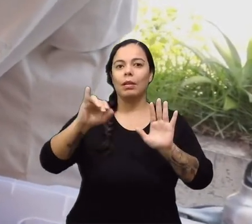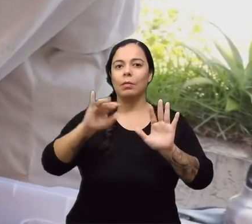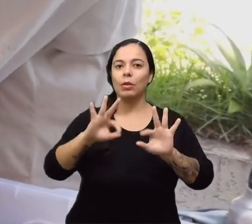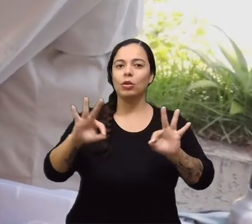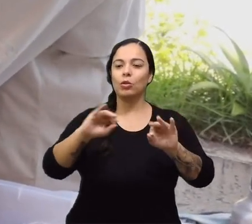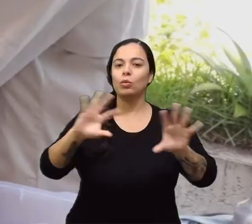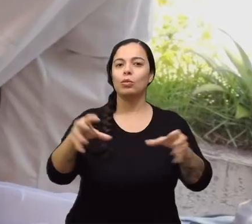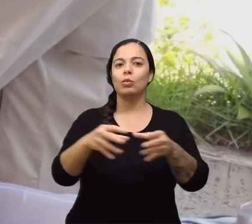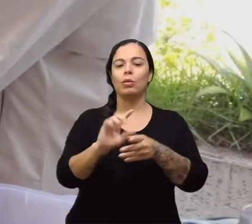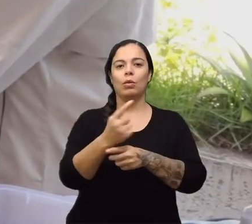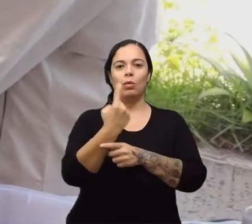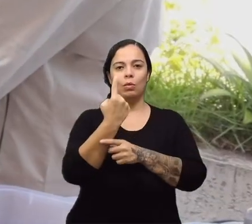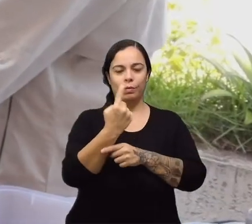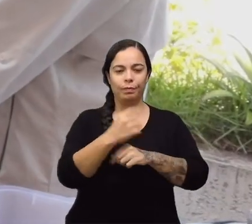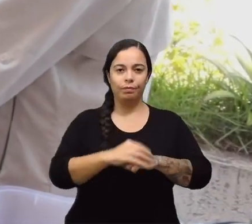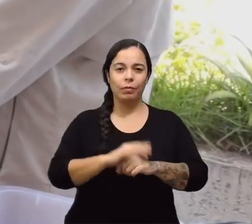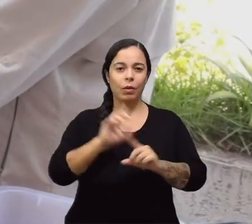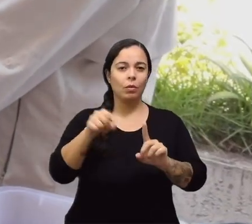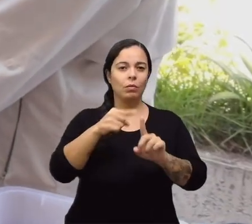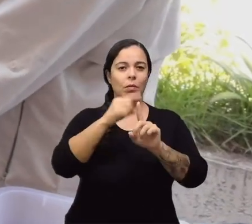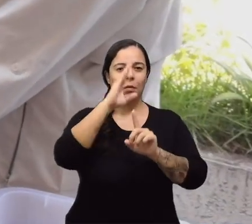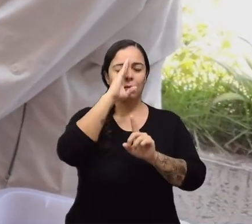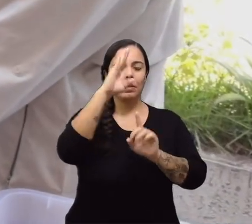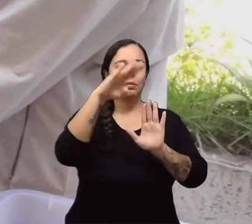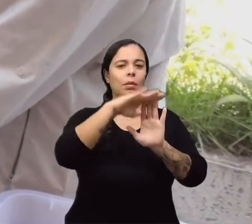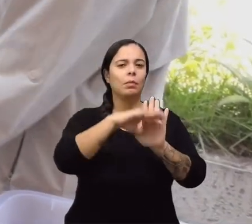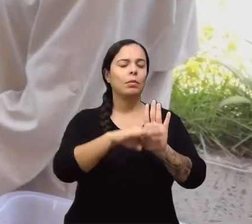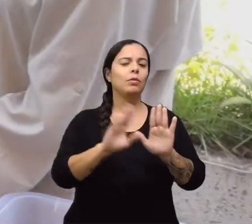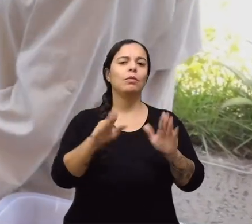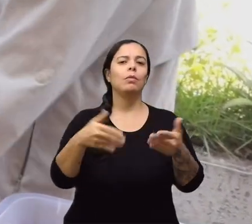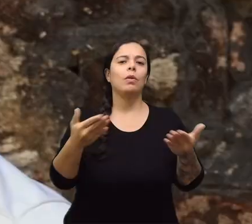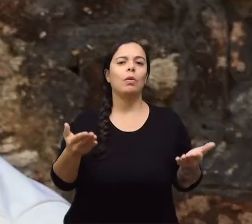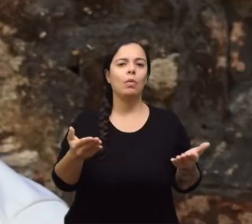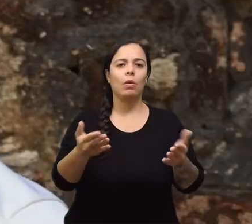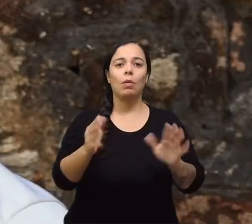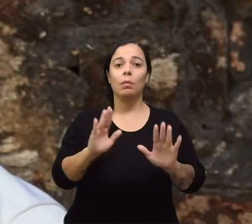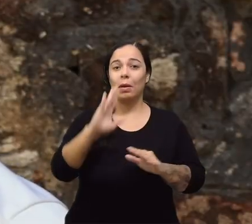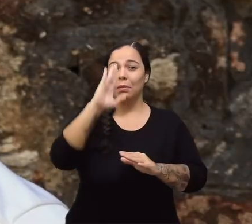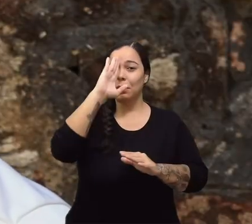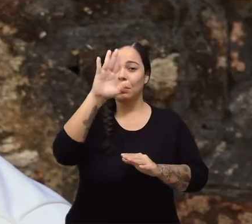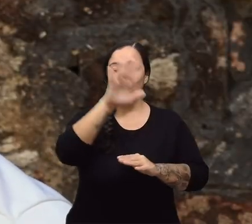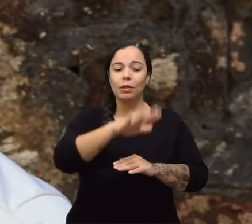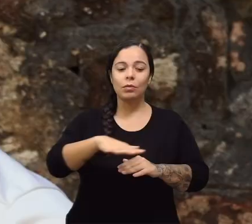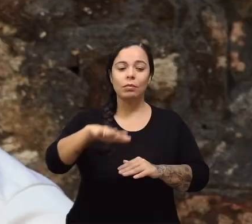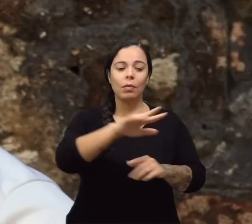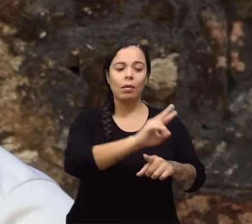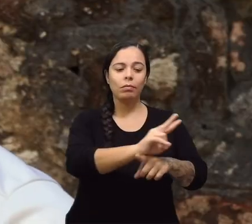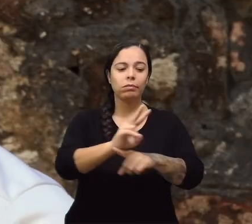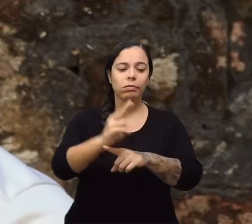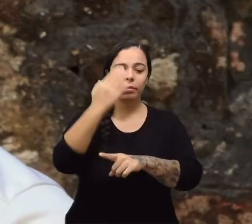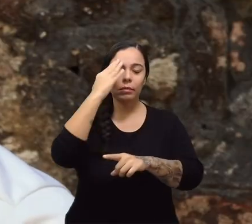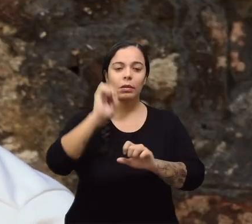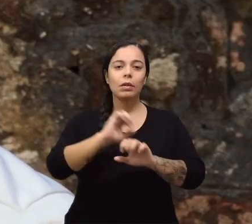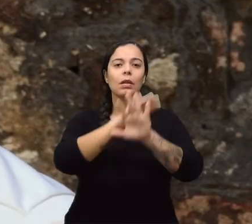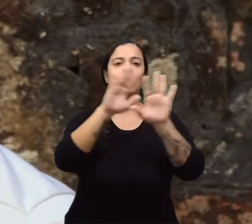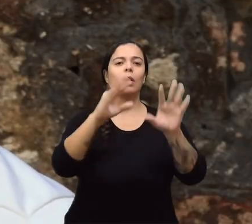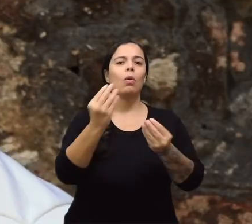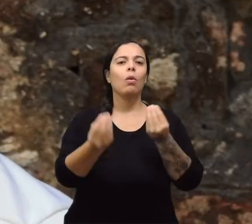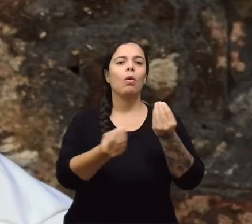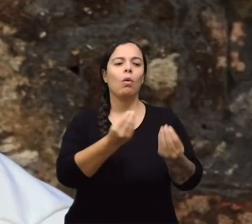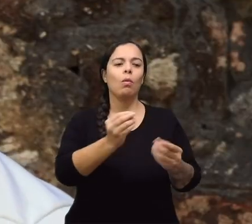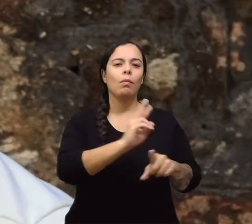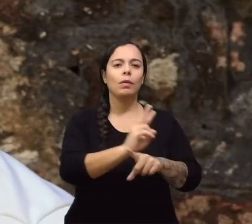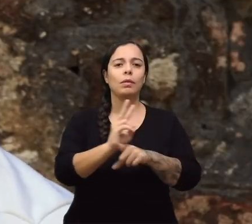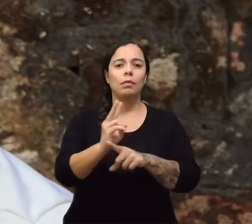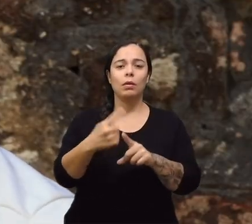os principais objetivos desse projeto era principalmente entender o grau de preservação desses sítios, que muitas vezes eles